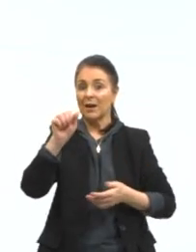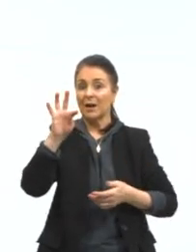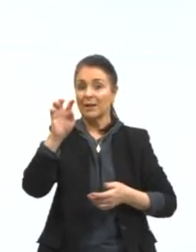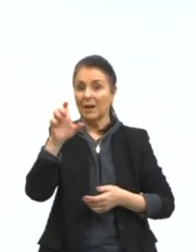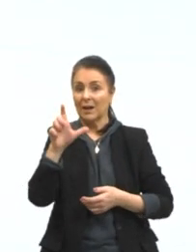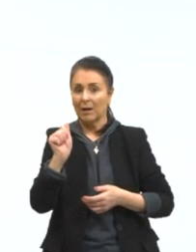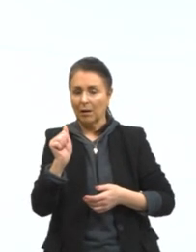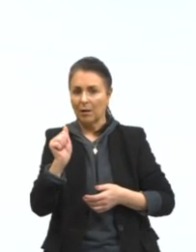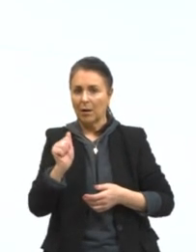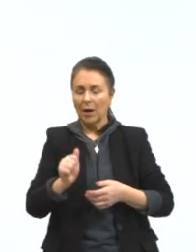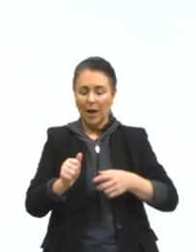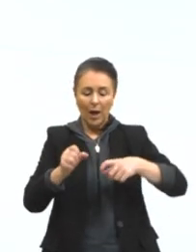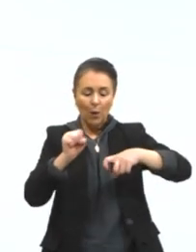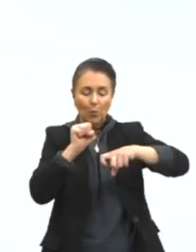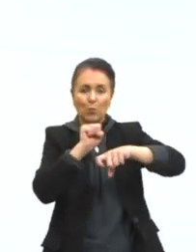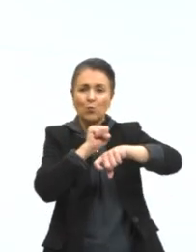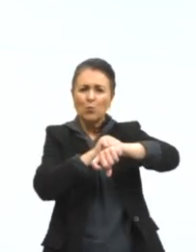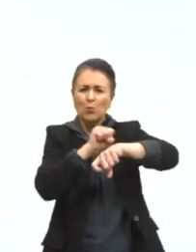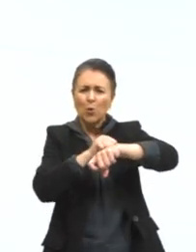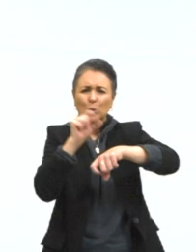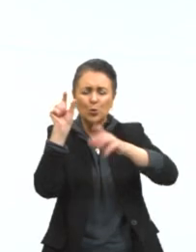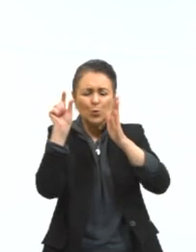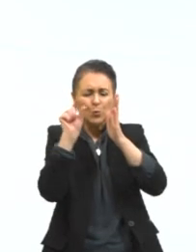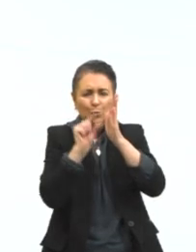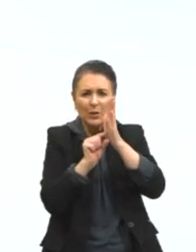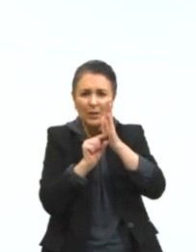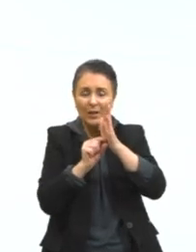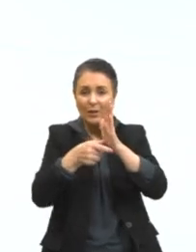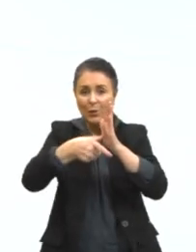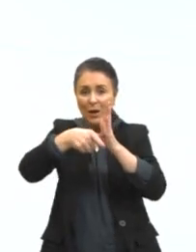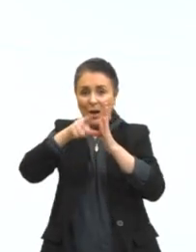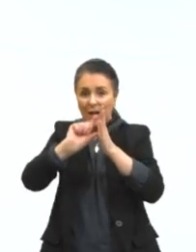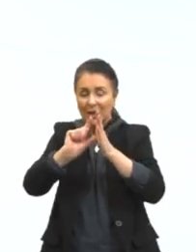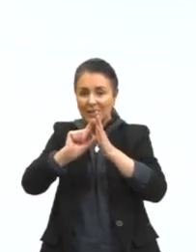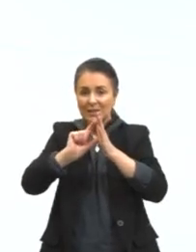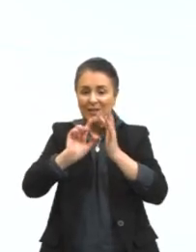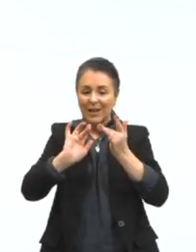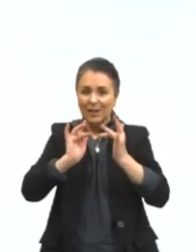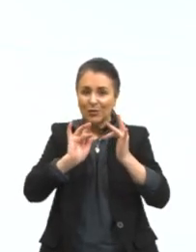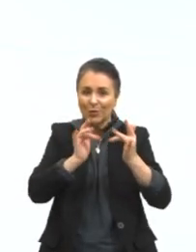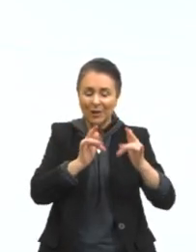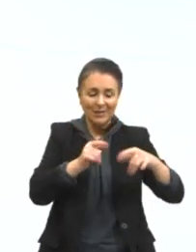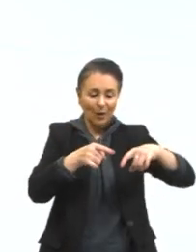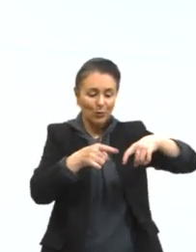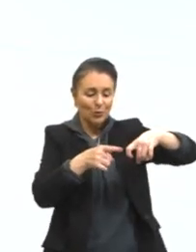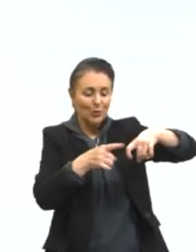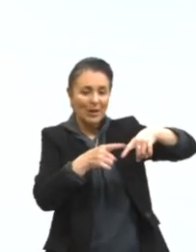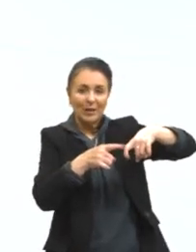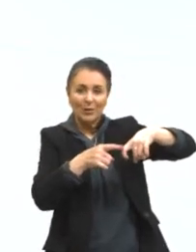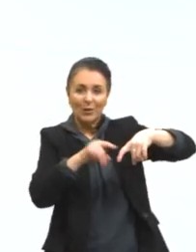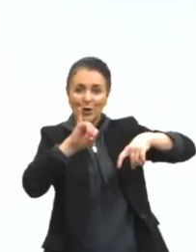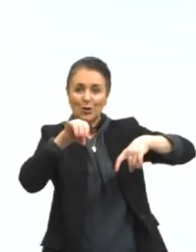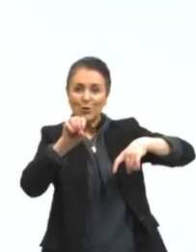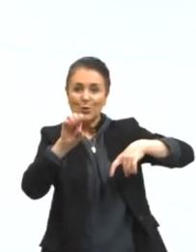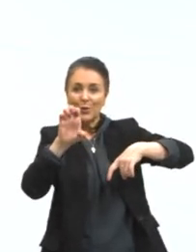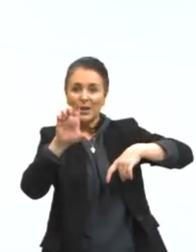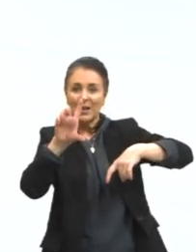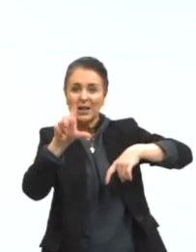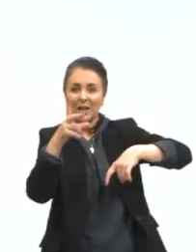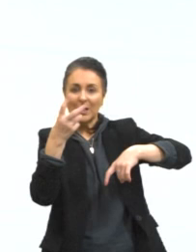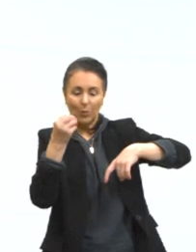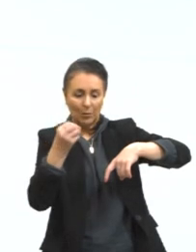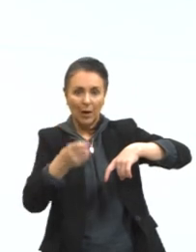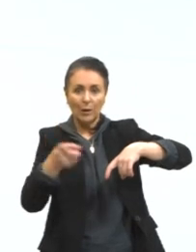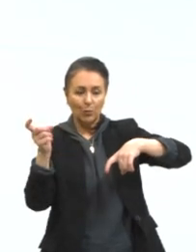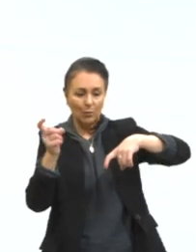um pequeno osso localizado na parte anterior da articulação do joelho bem na frente do joelho com um